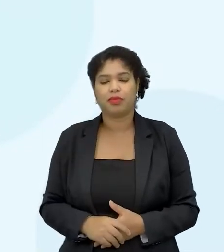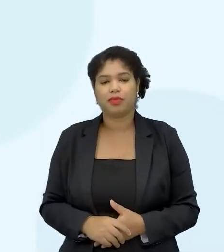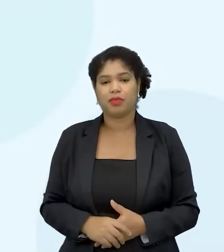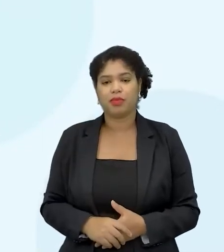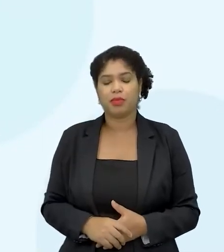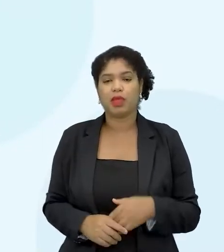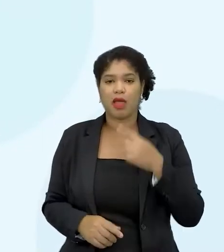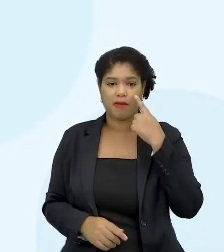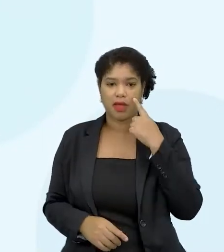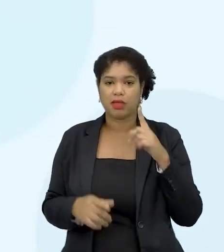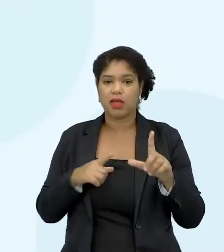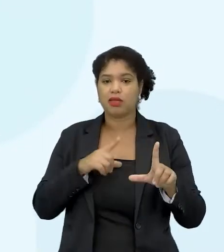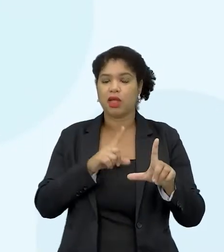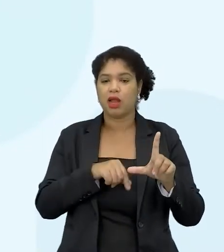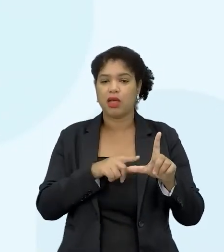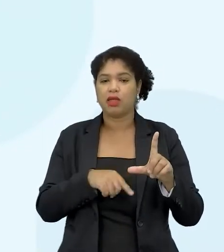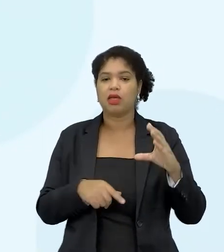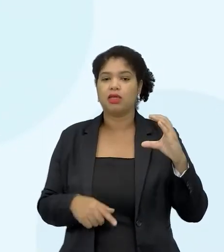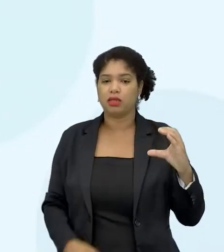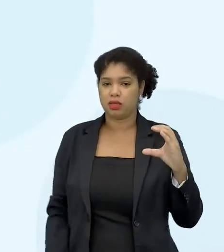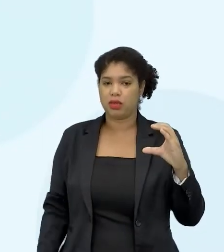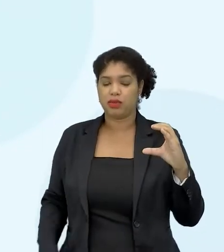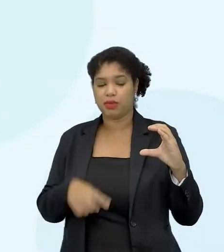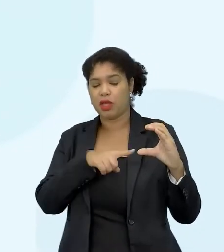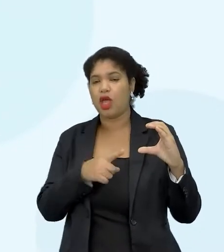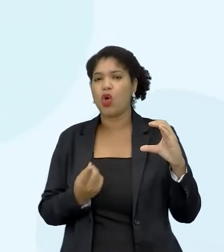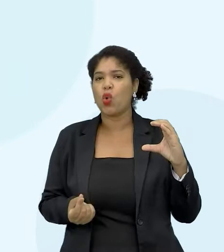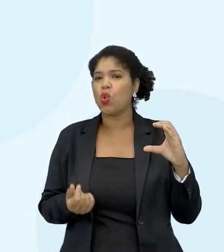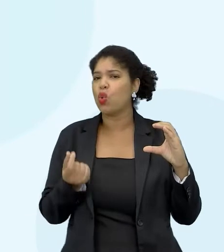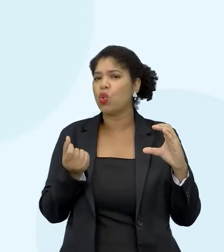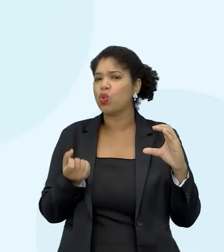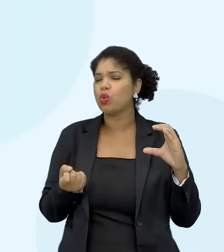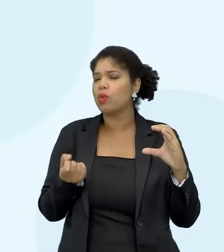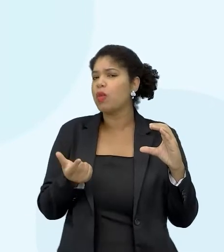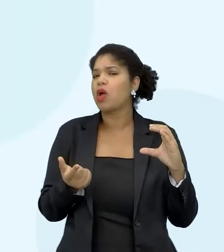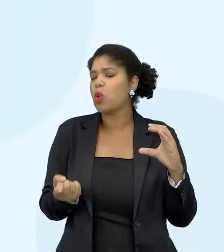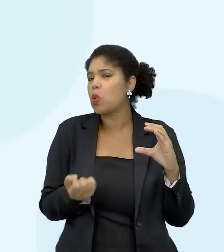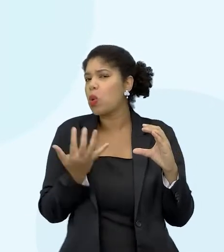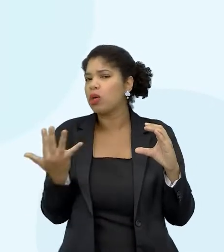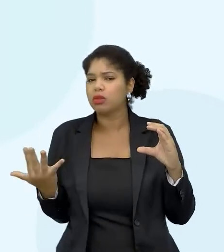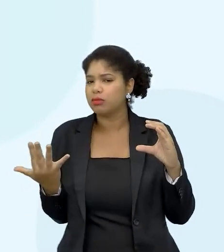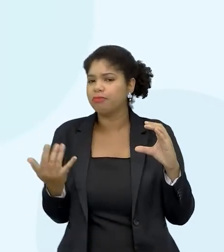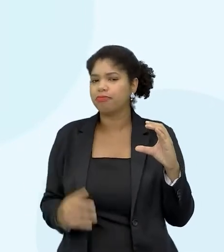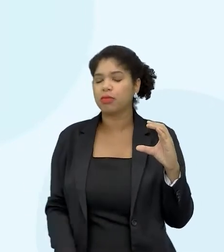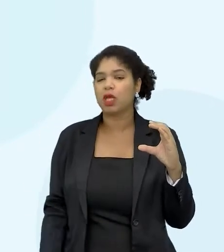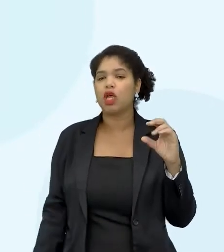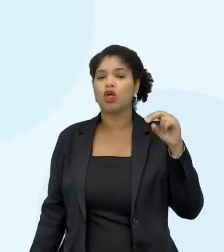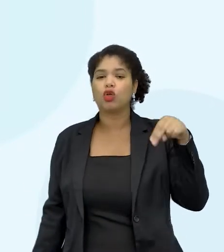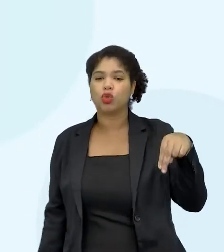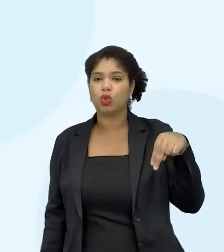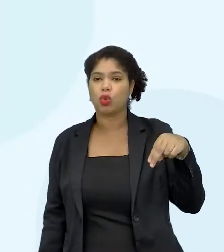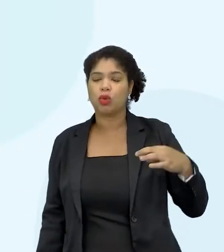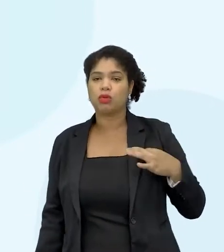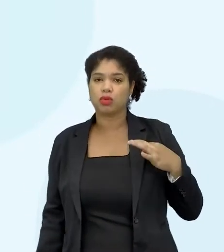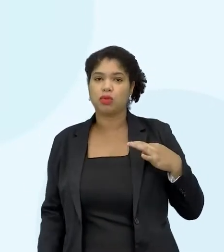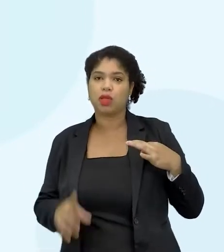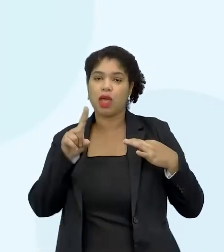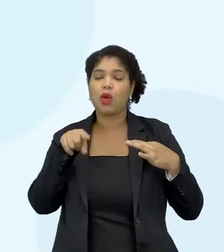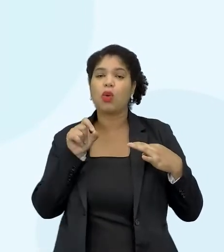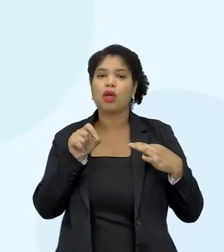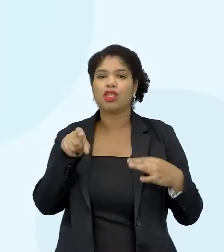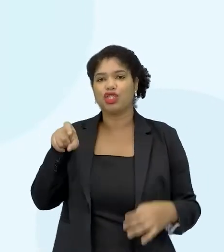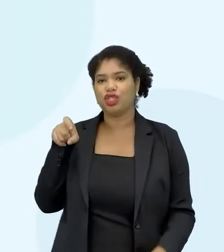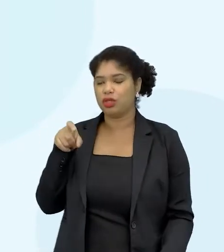essas variáveis, ó. C vai ser o custo, né? E o número de camisetas vai ser o X. Então, a primeira coisa é você ver que